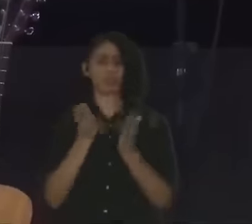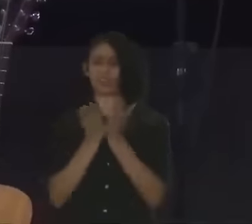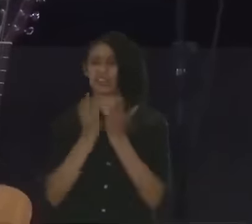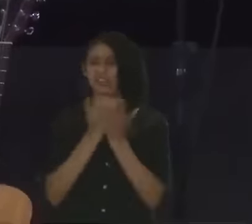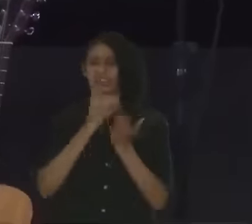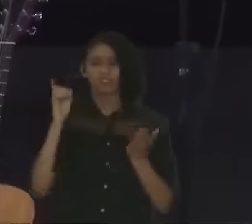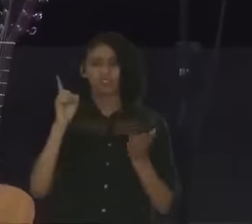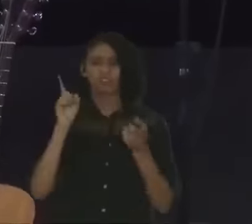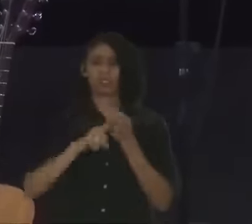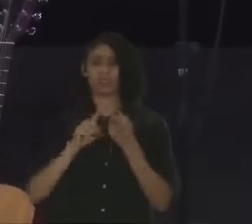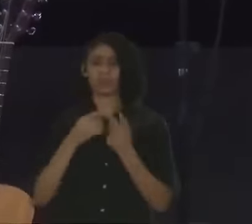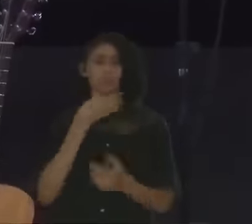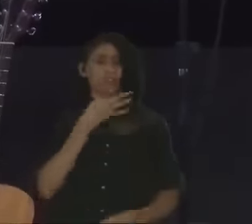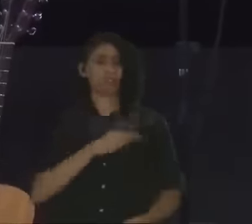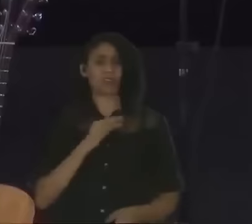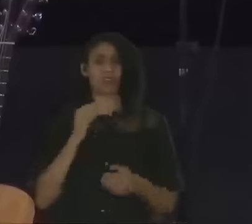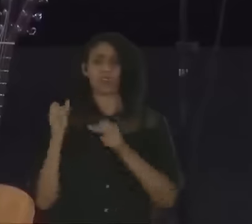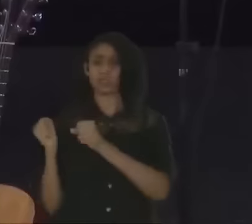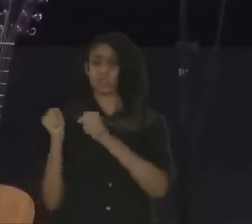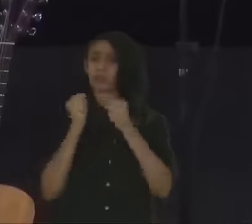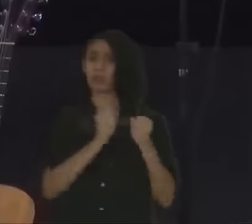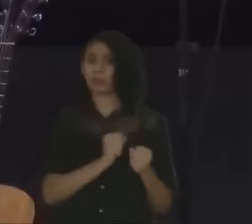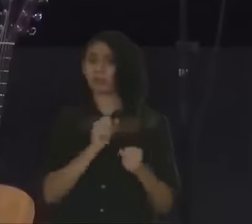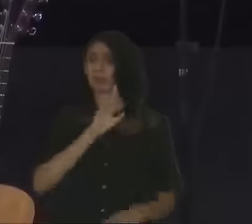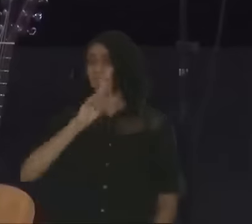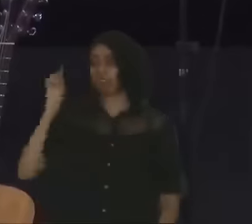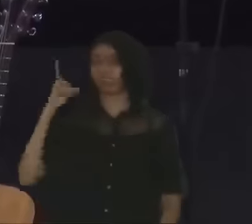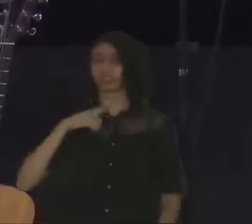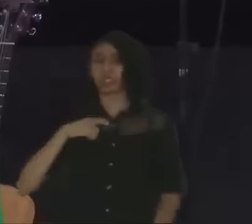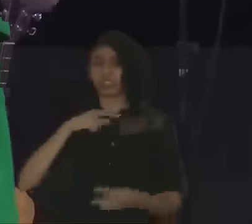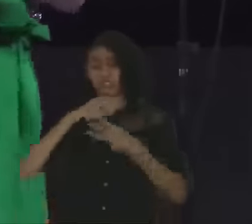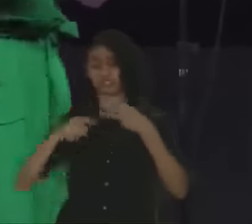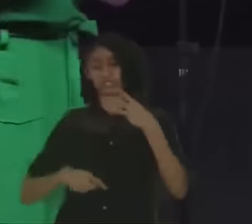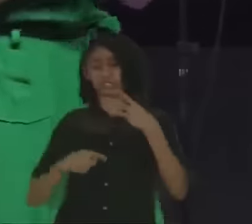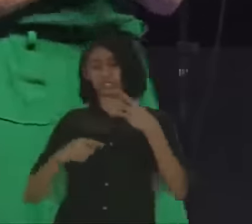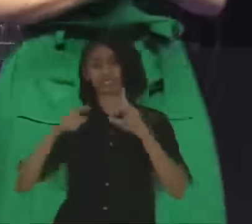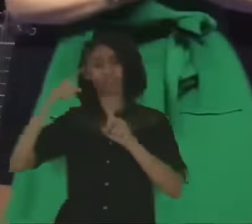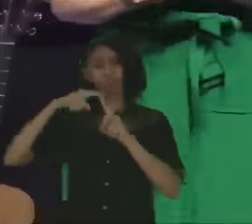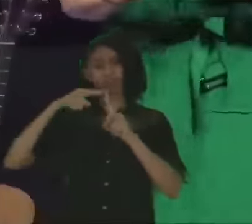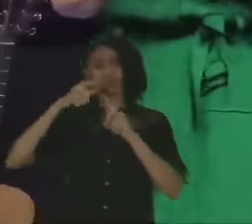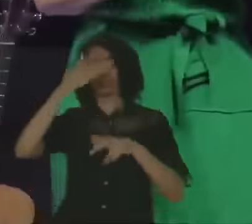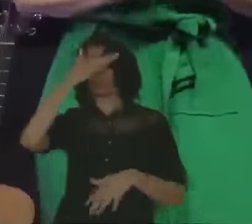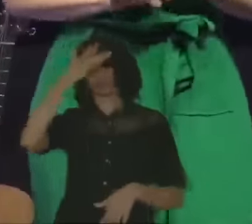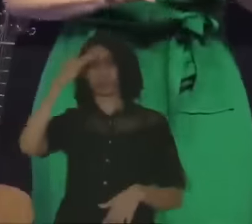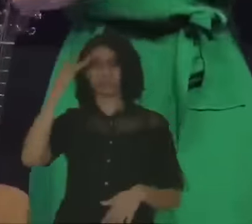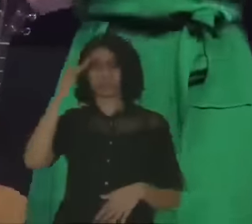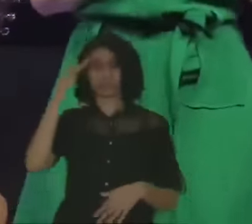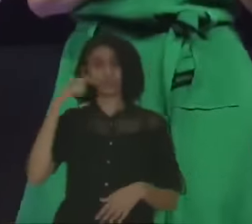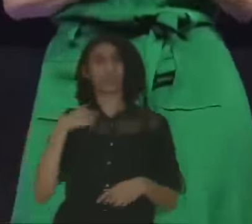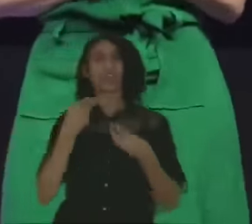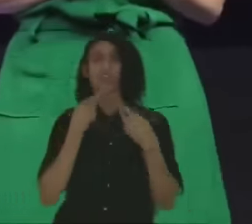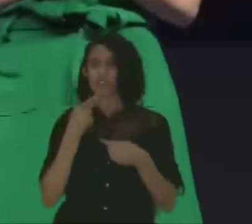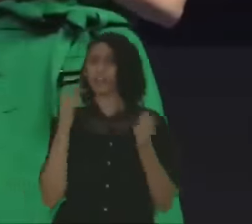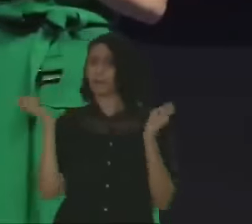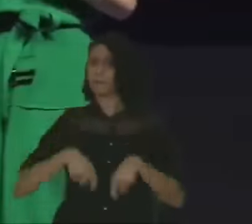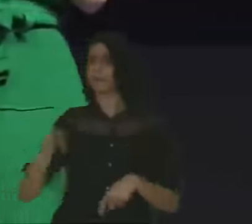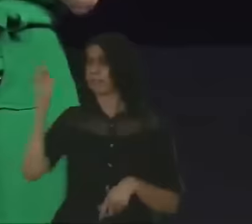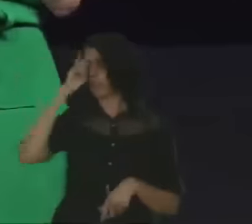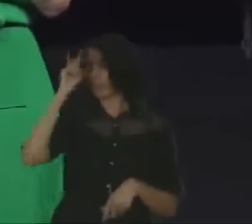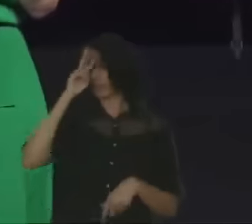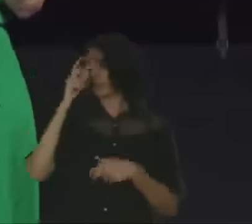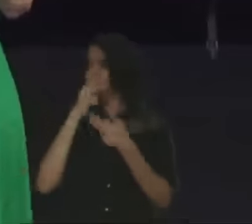o poder de Deus esse texto fala três tipos de pessoas e eu vou falar e a medida que eu falar Pode ser que você lembra